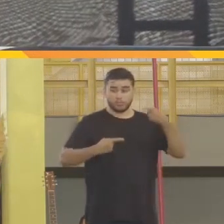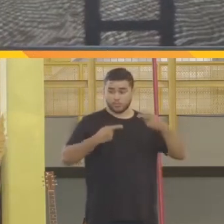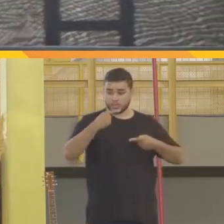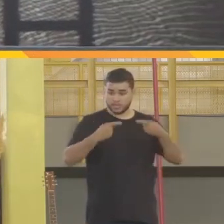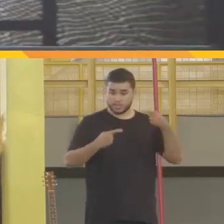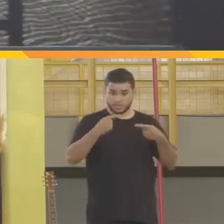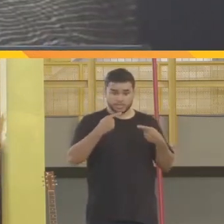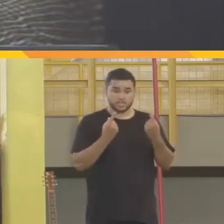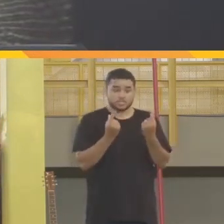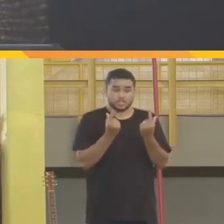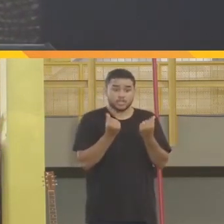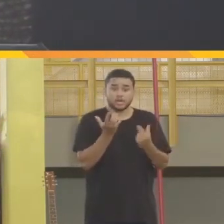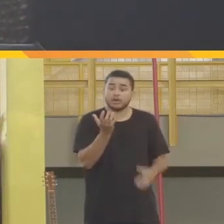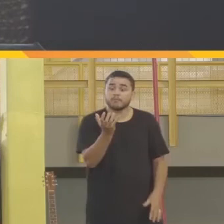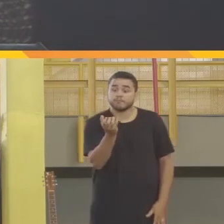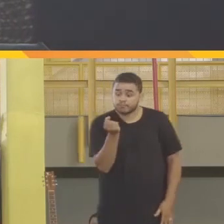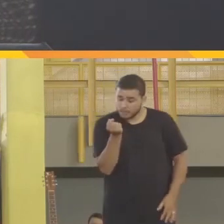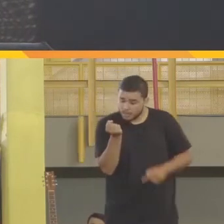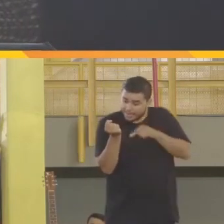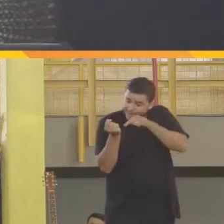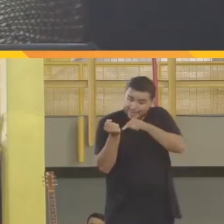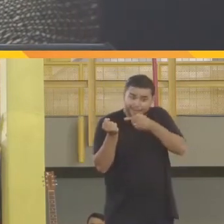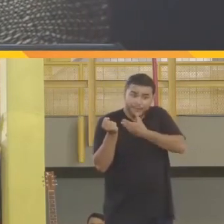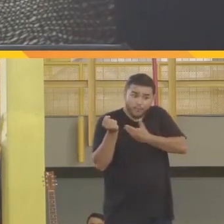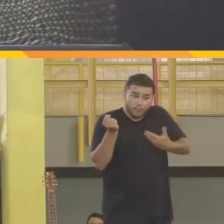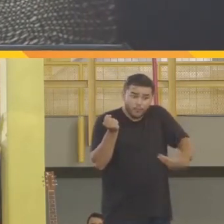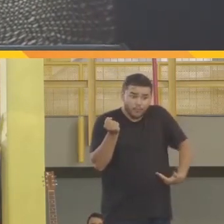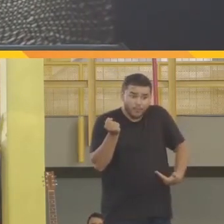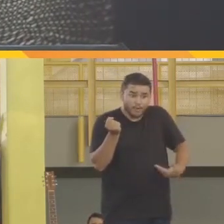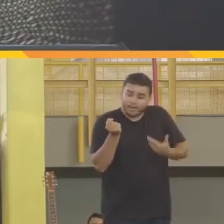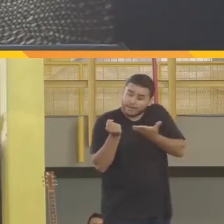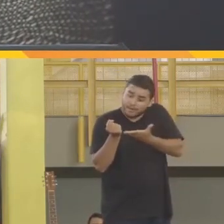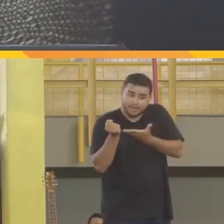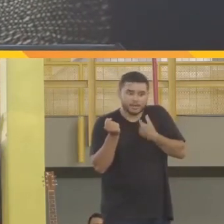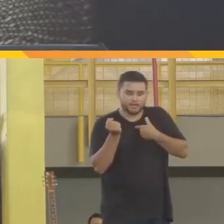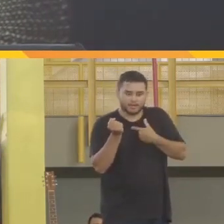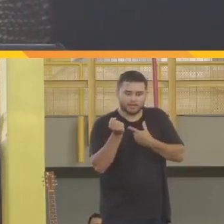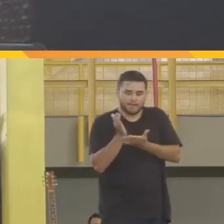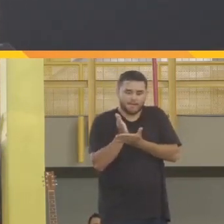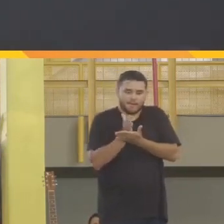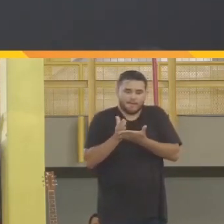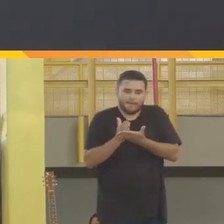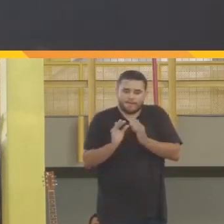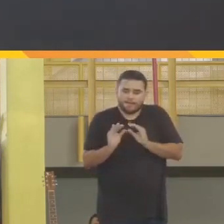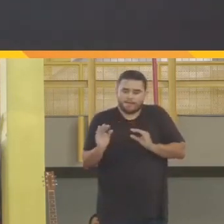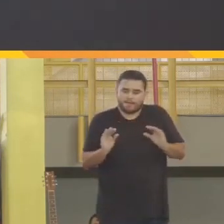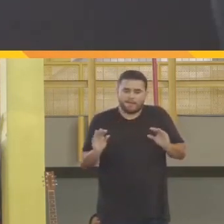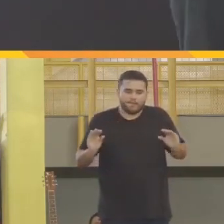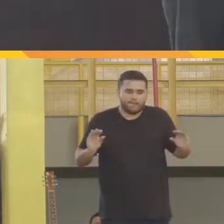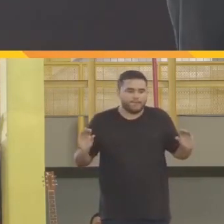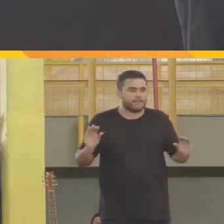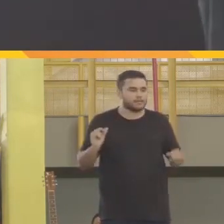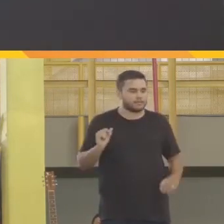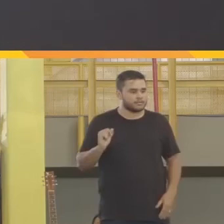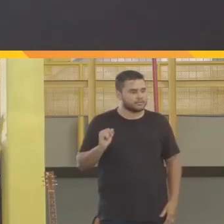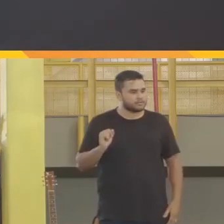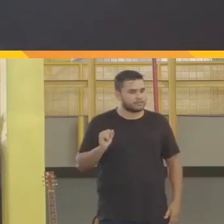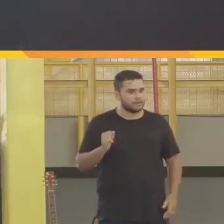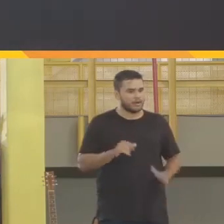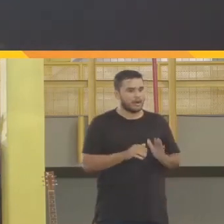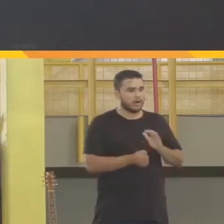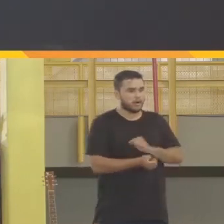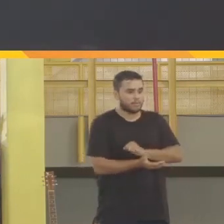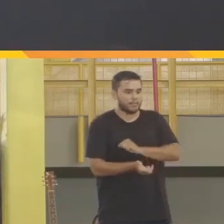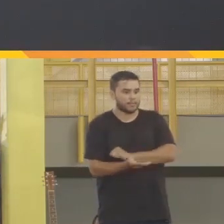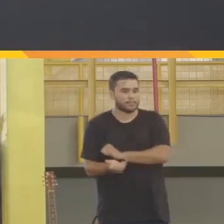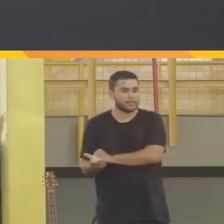de verbas de gabinete, inclusive para fazer rachadinha, né? Porque tem muita gente que faz isso. Isso acontece no Brasil?